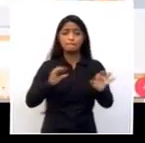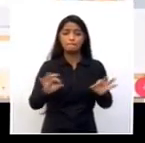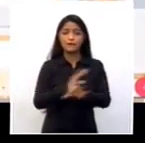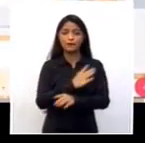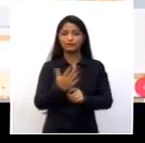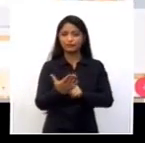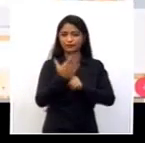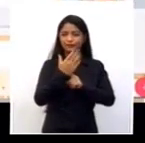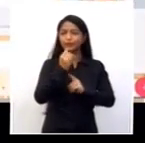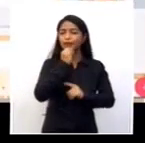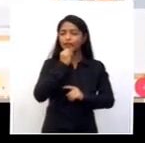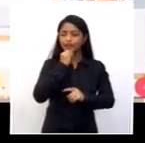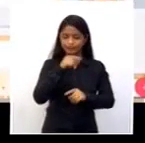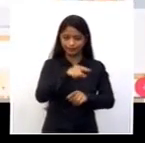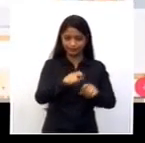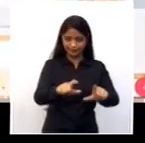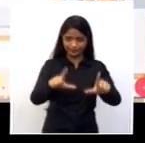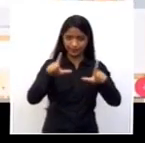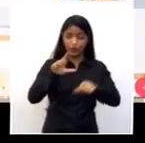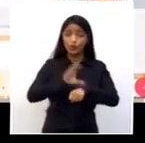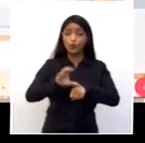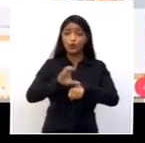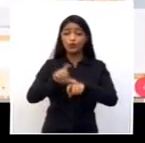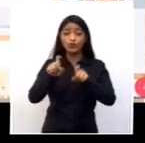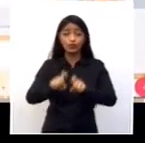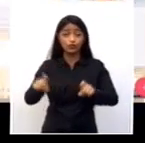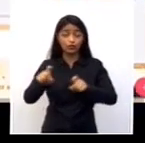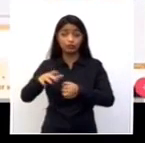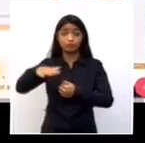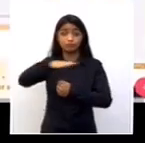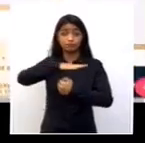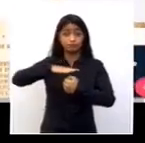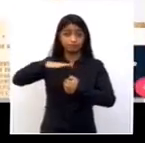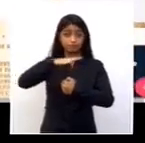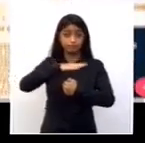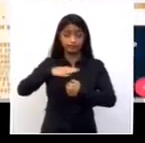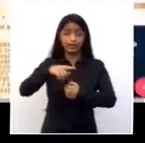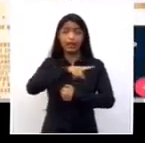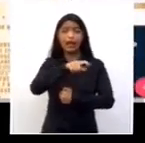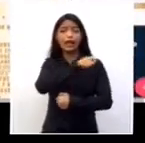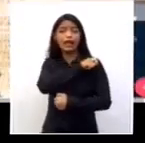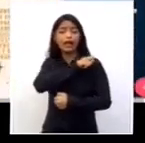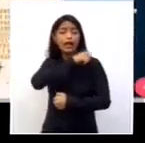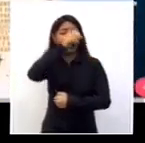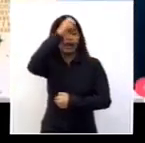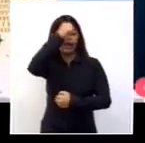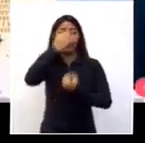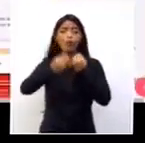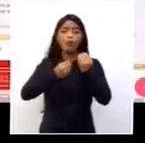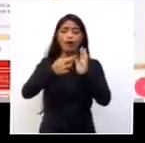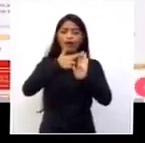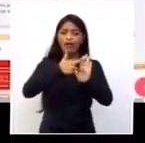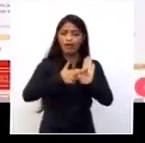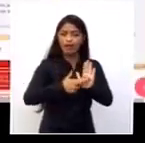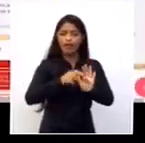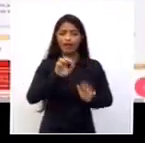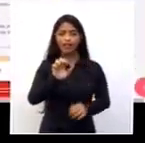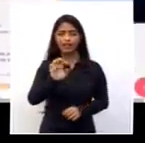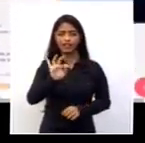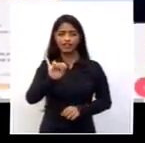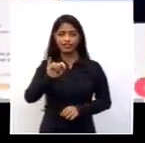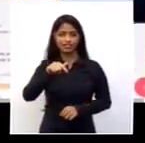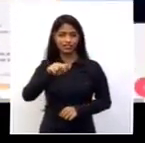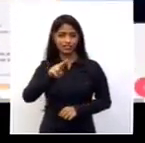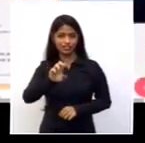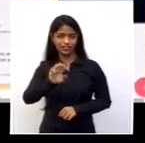mural do curso de Informática Avançada, onde os alunos trabalharam o tema de regras de netiqueta. Cada grupo fez uma